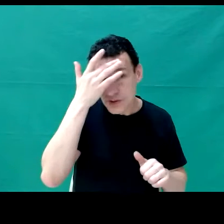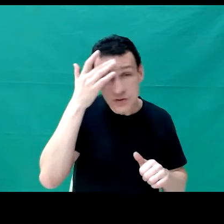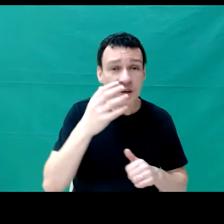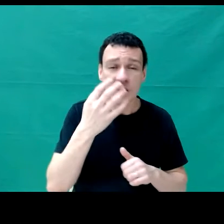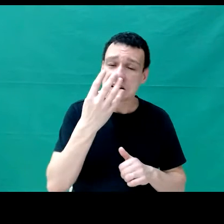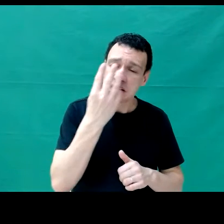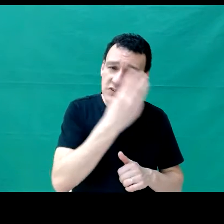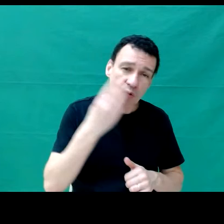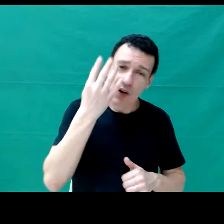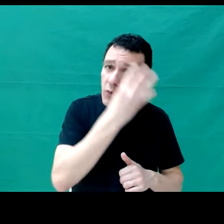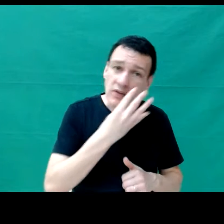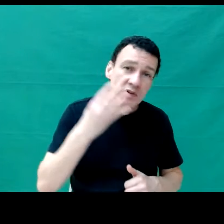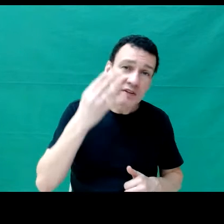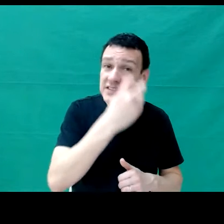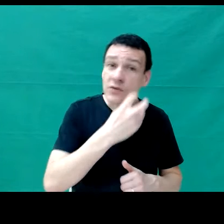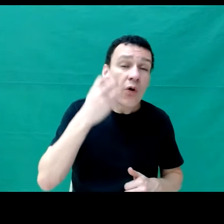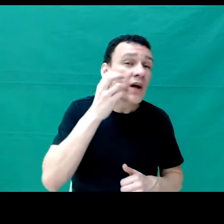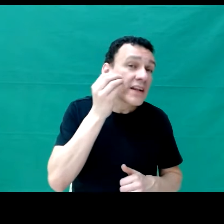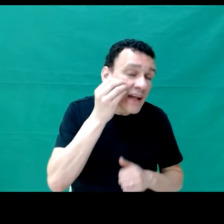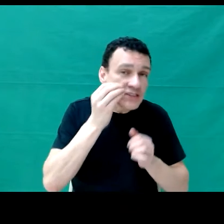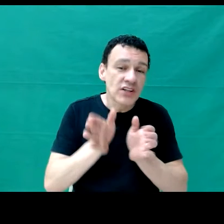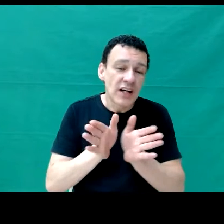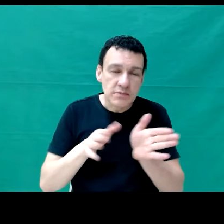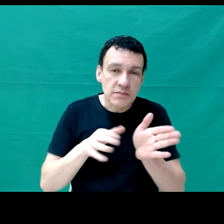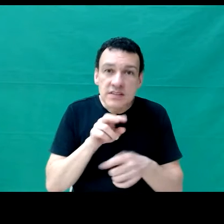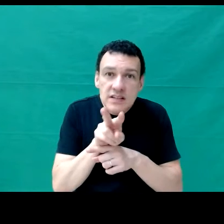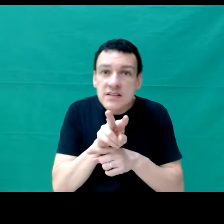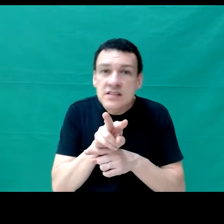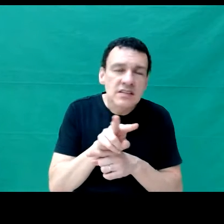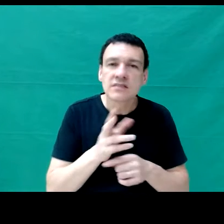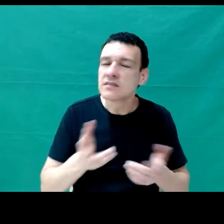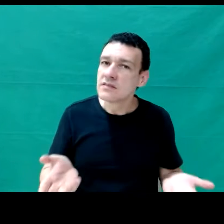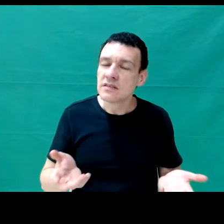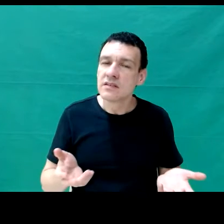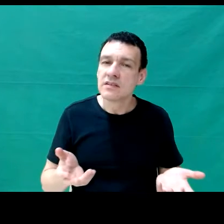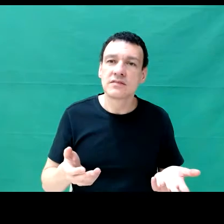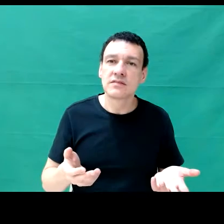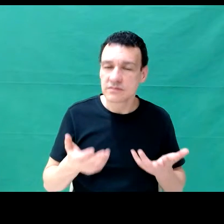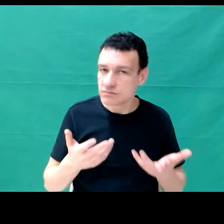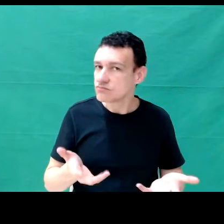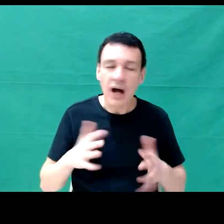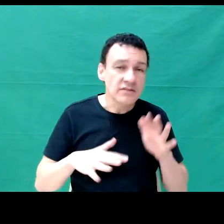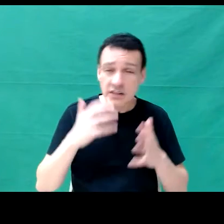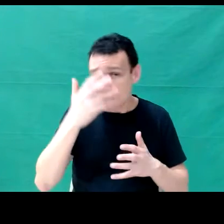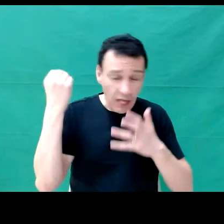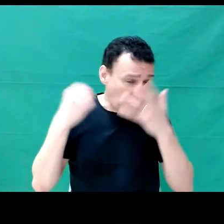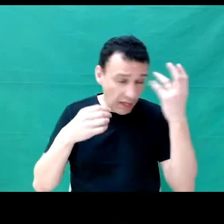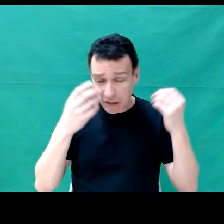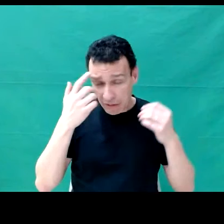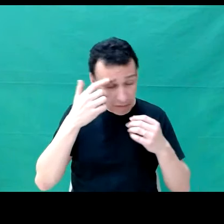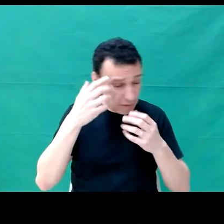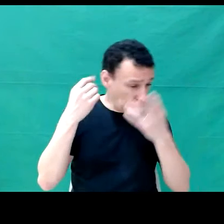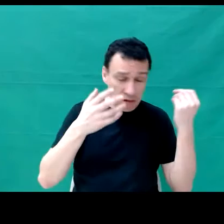de acessibilidade, isso se torna cansativo. Algumas coisas vão passar sim em branco, que são básicas, né.